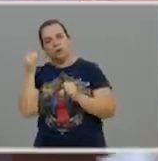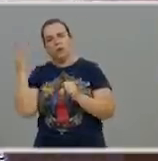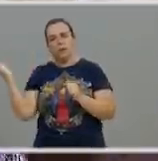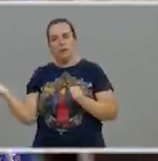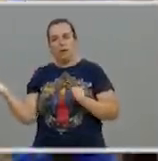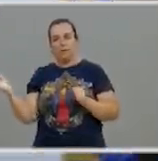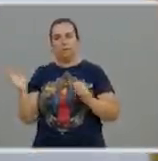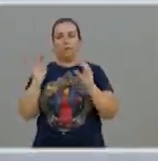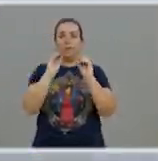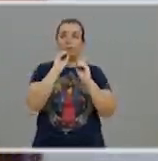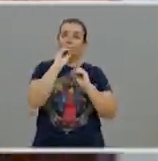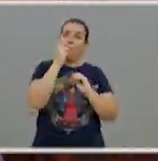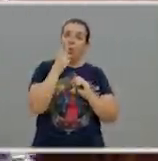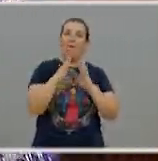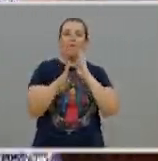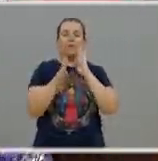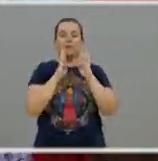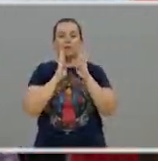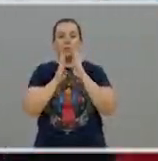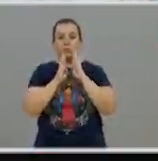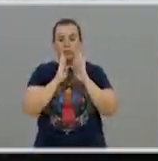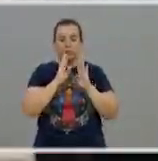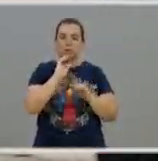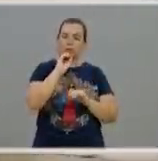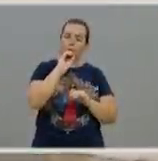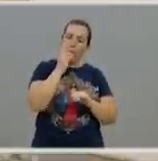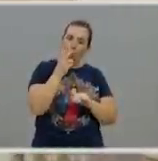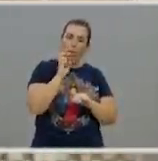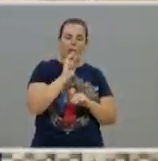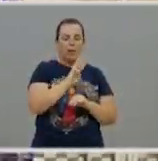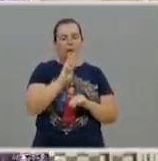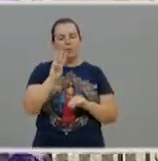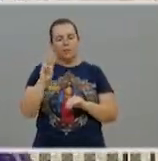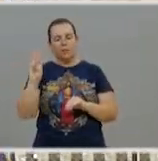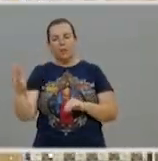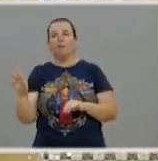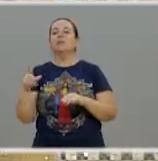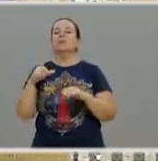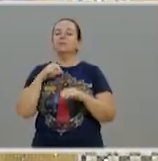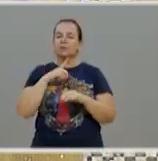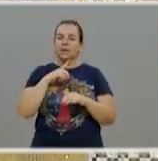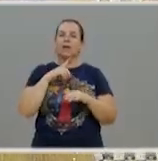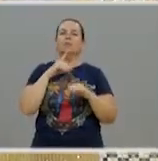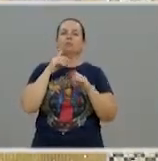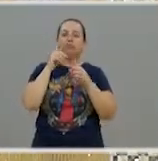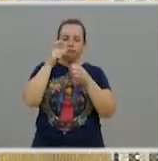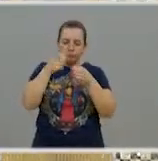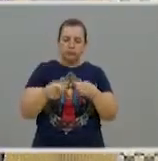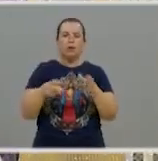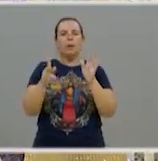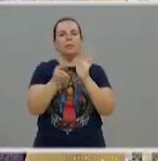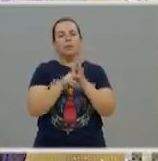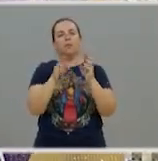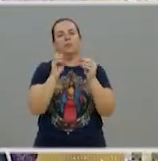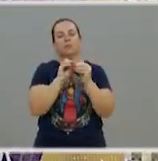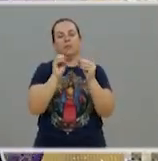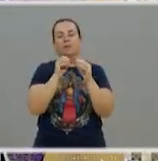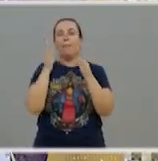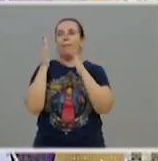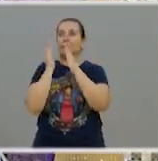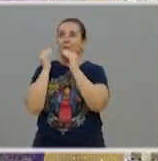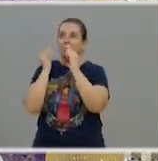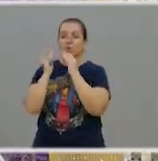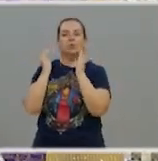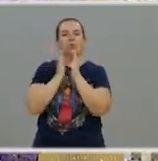operadora 41 3221 6060, tecle o número 2, para a próxima missa, para a